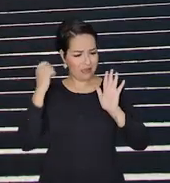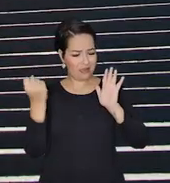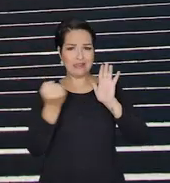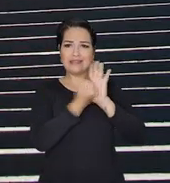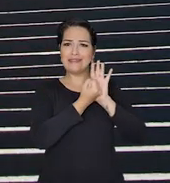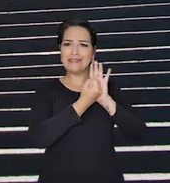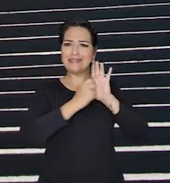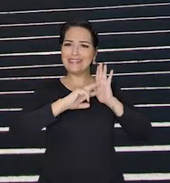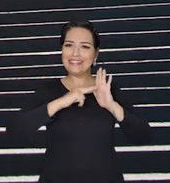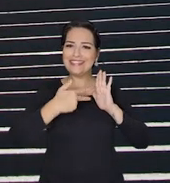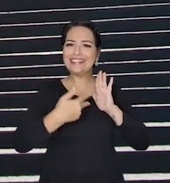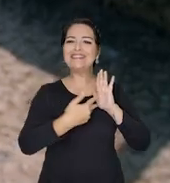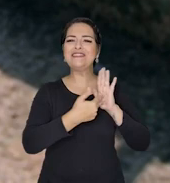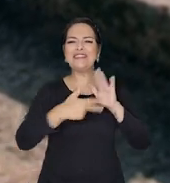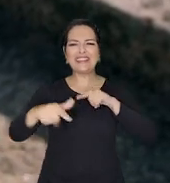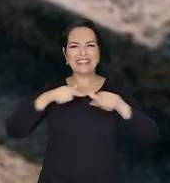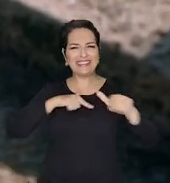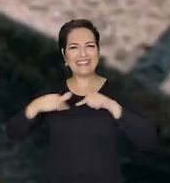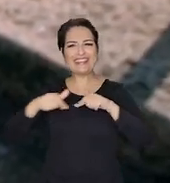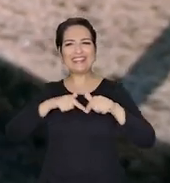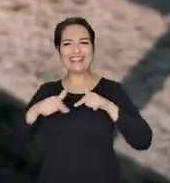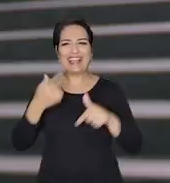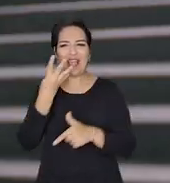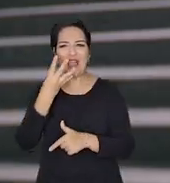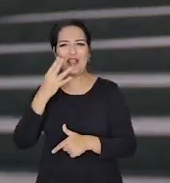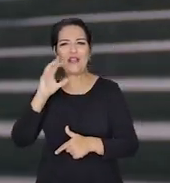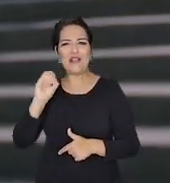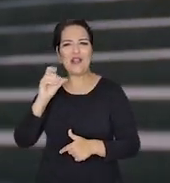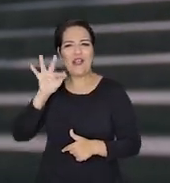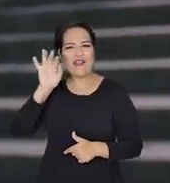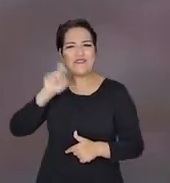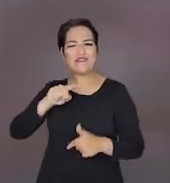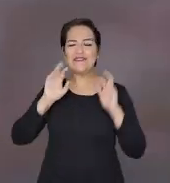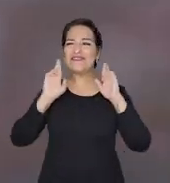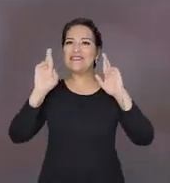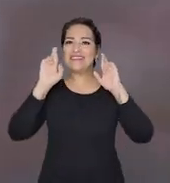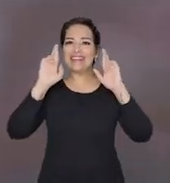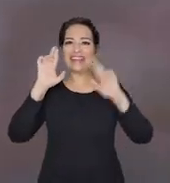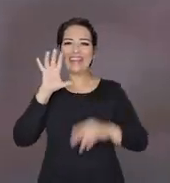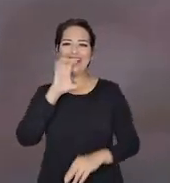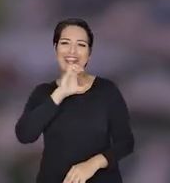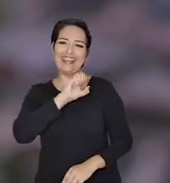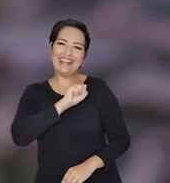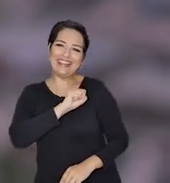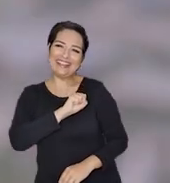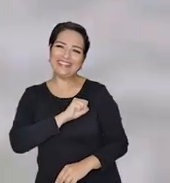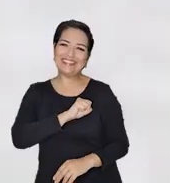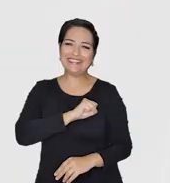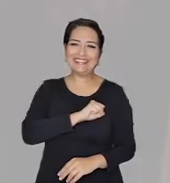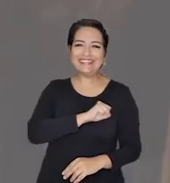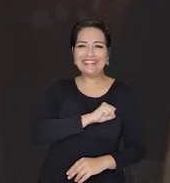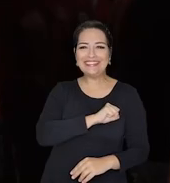marca do trabalhador. 40 é fé, esperança e